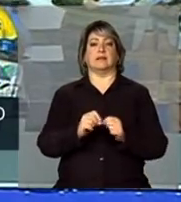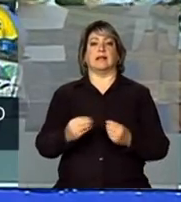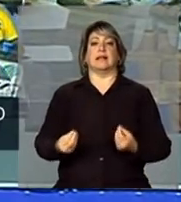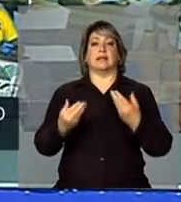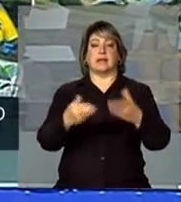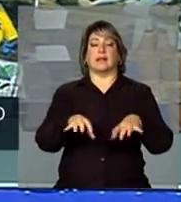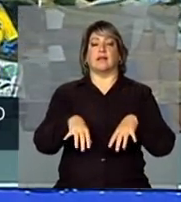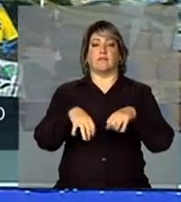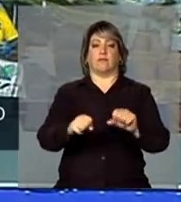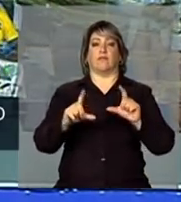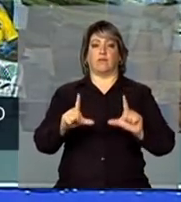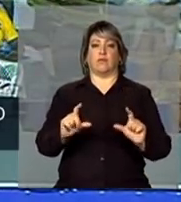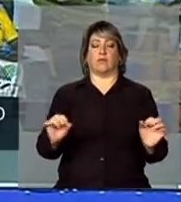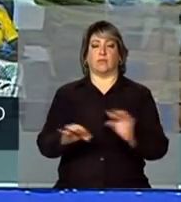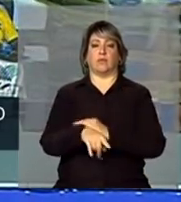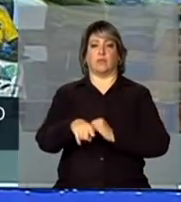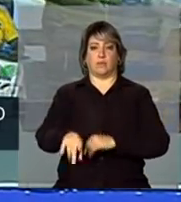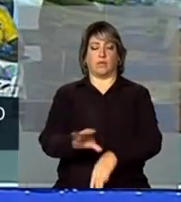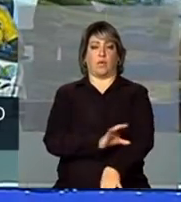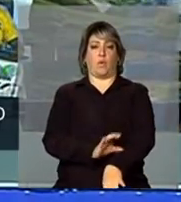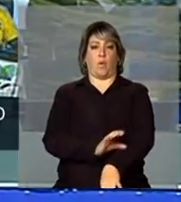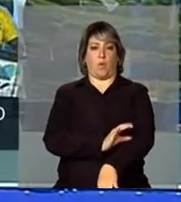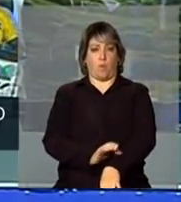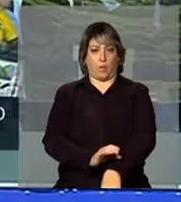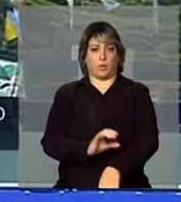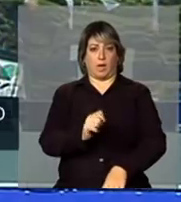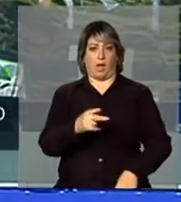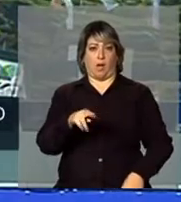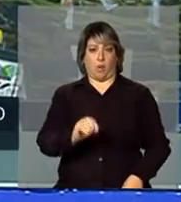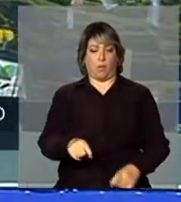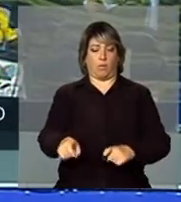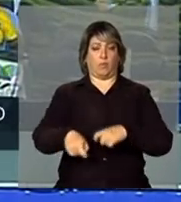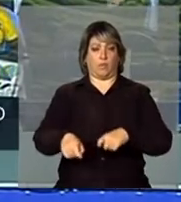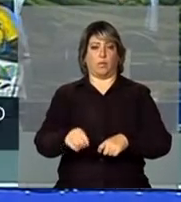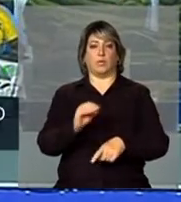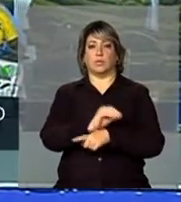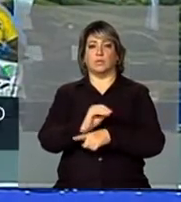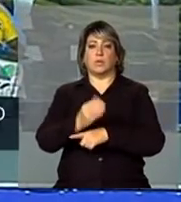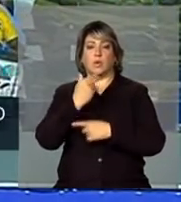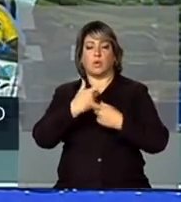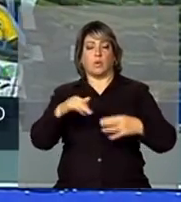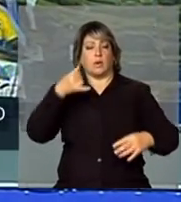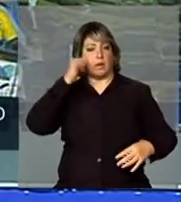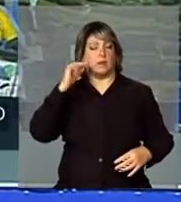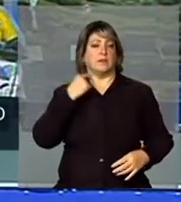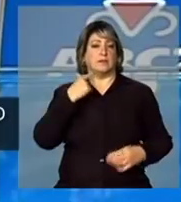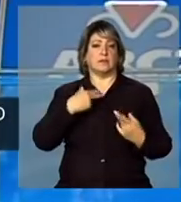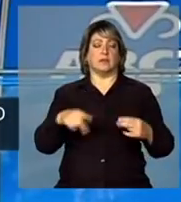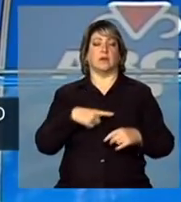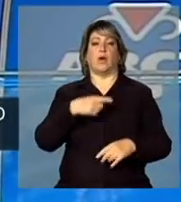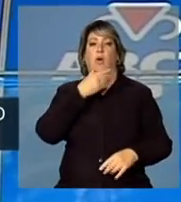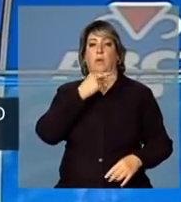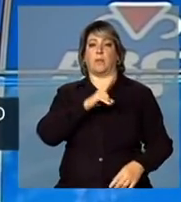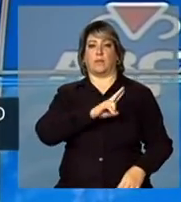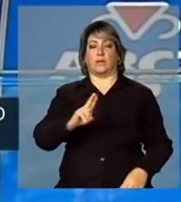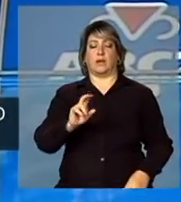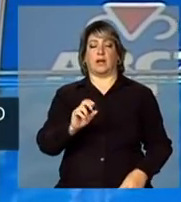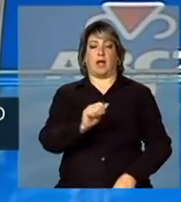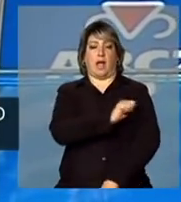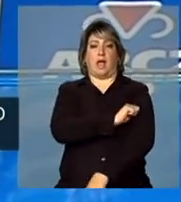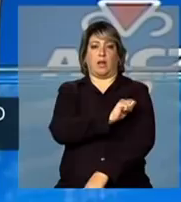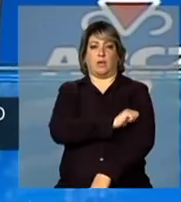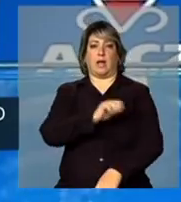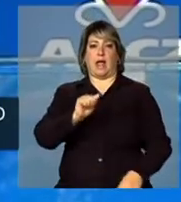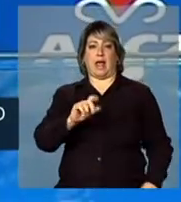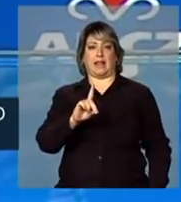do certificado de conclusão do Agrocurso em Nutrição Animal ao aluno Adeildo Vasconcelos, do